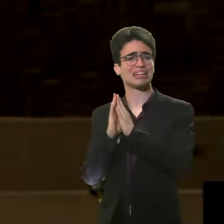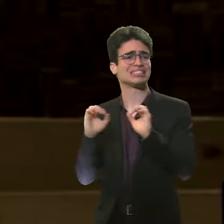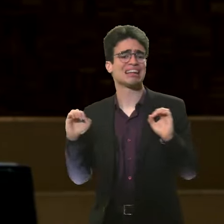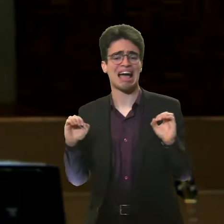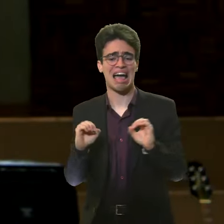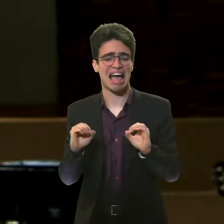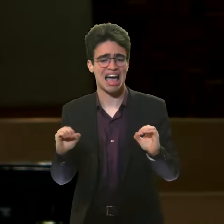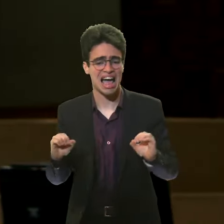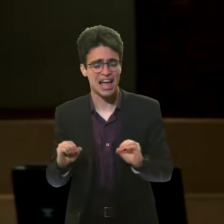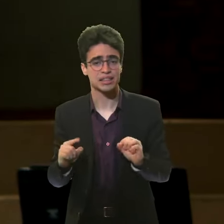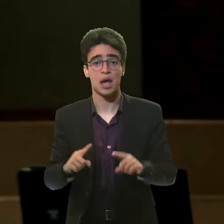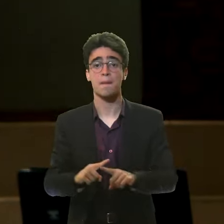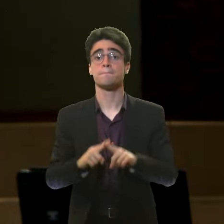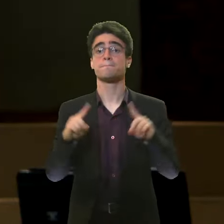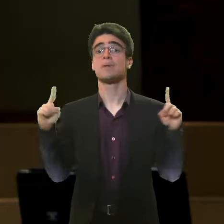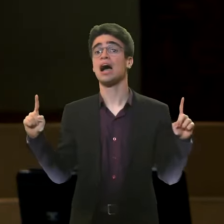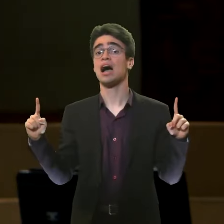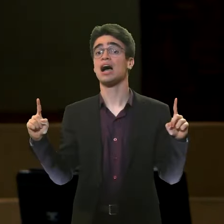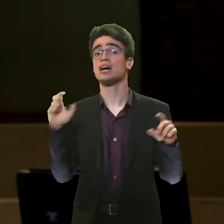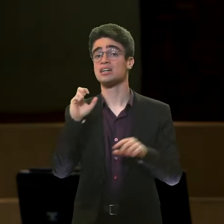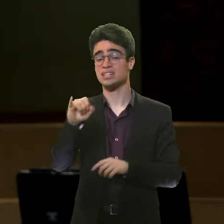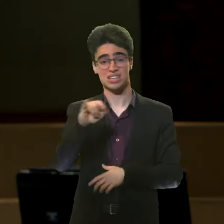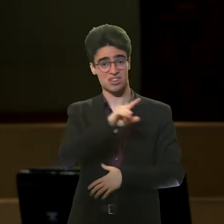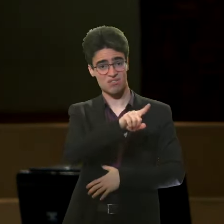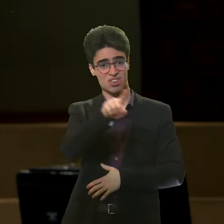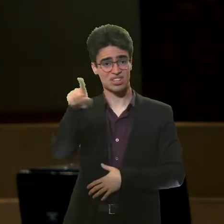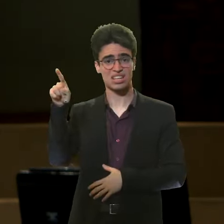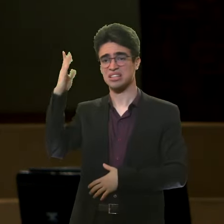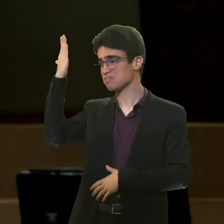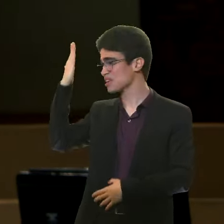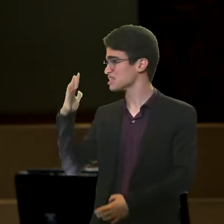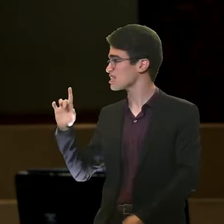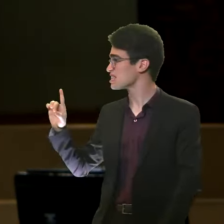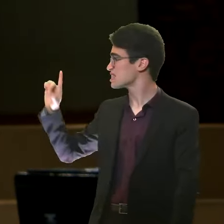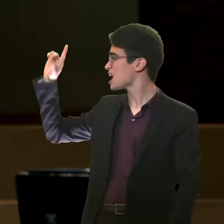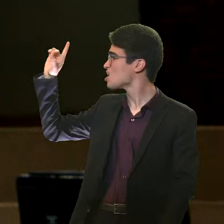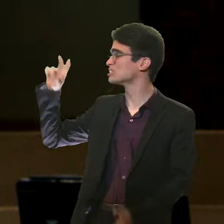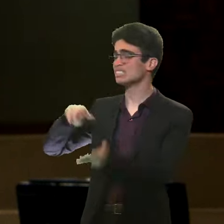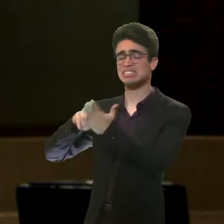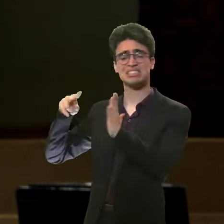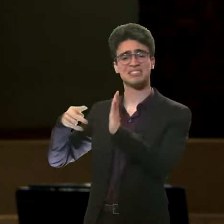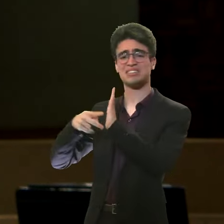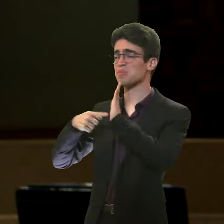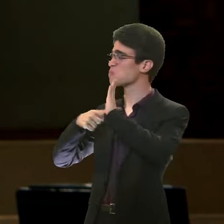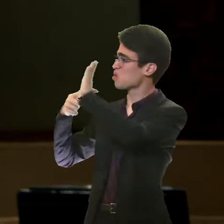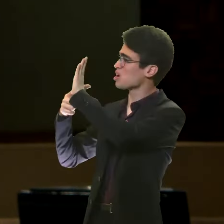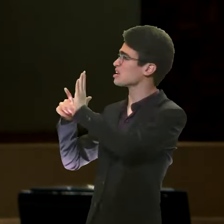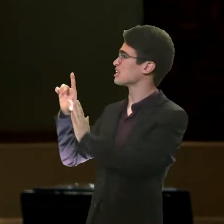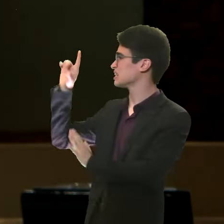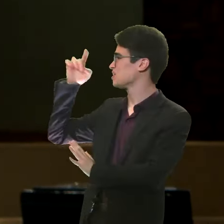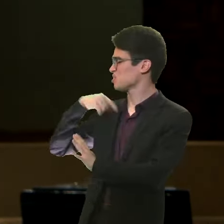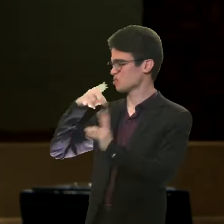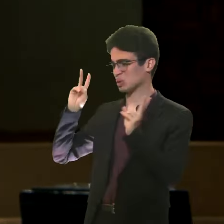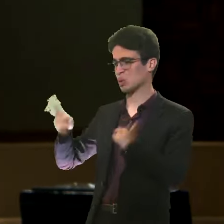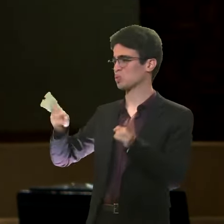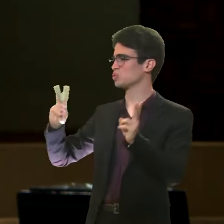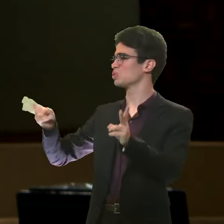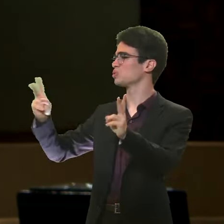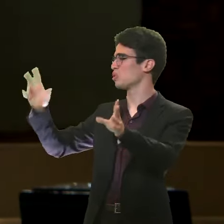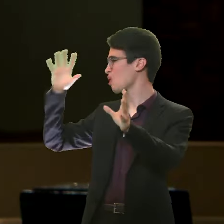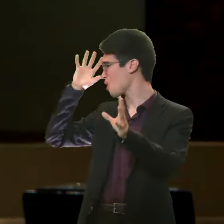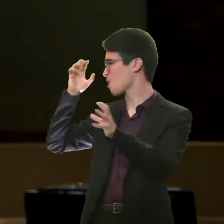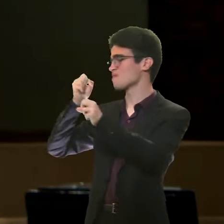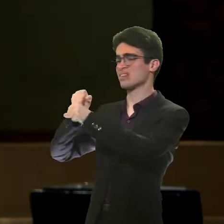nesses momentos, se colocar diante de Deus, é afirmar, eu continuo confiando no Senhor, porque não é uma